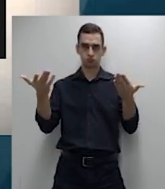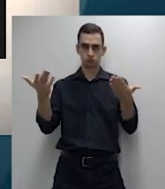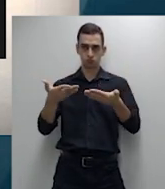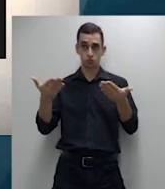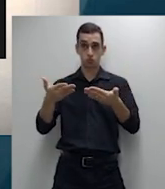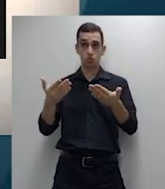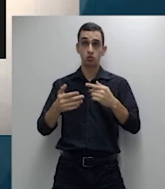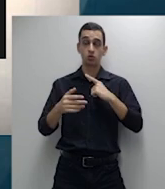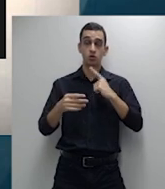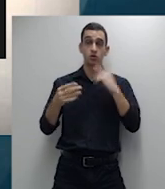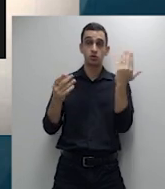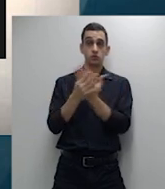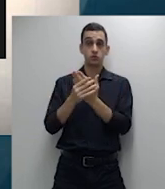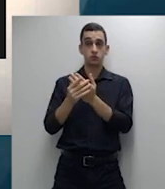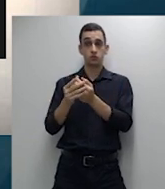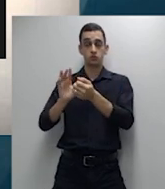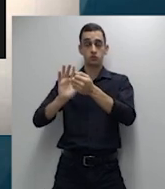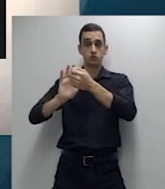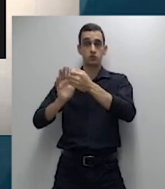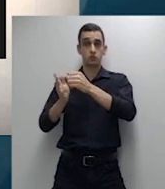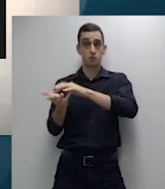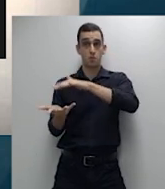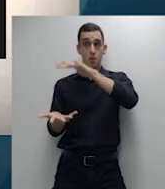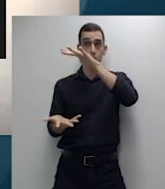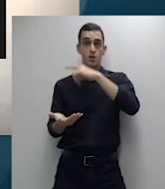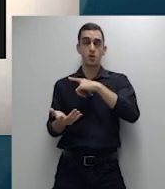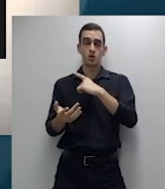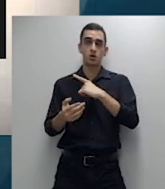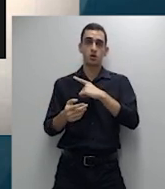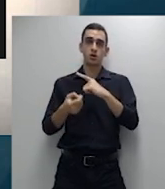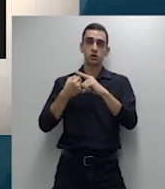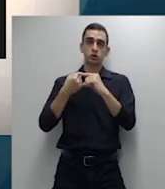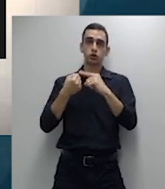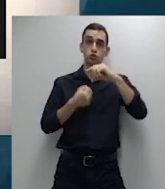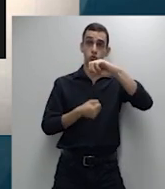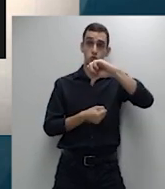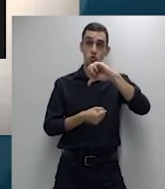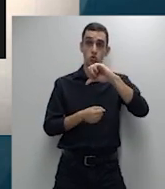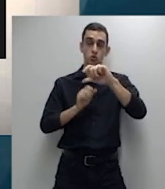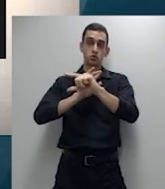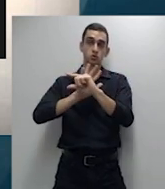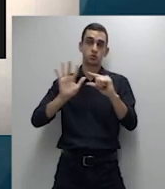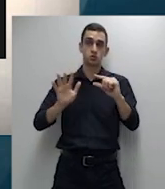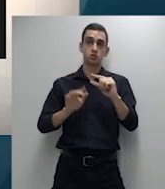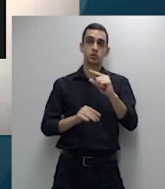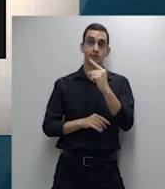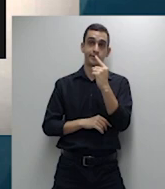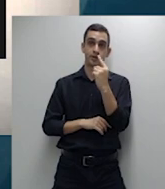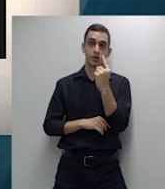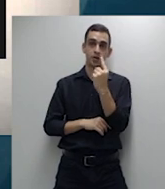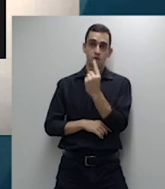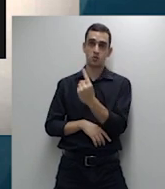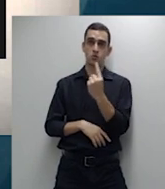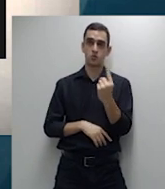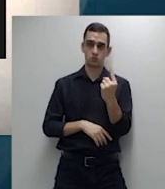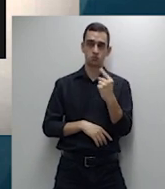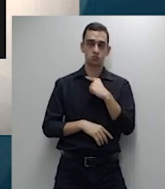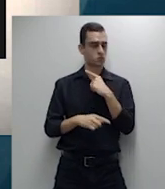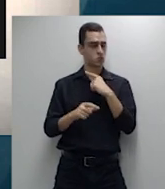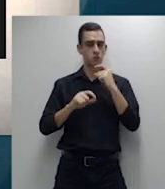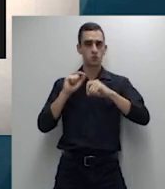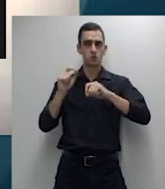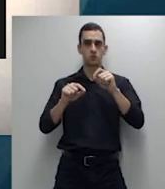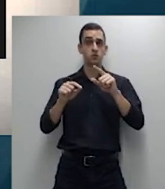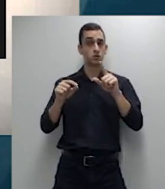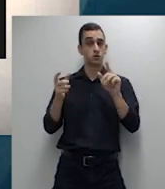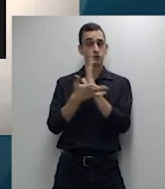nós vamos lá no artigo 9º inciso o 11º e provimento